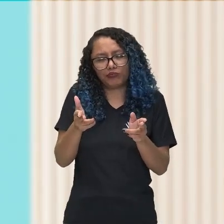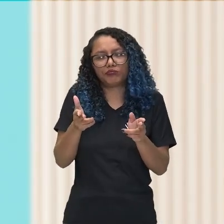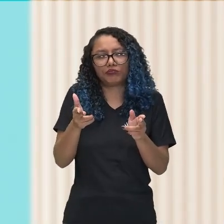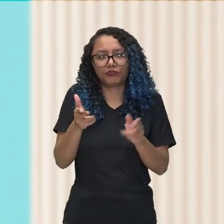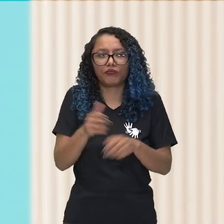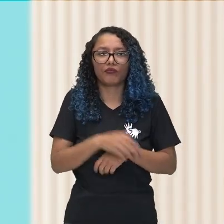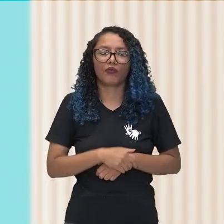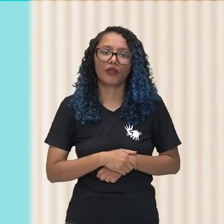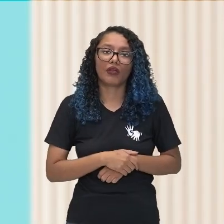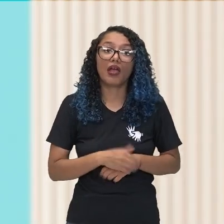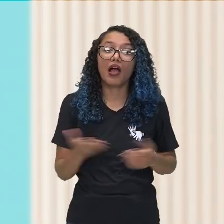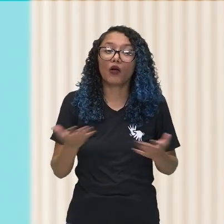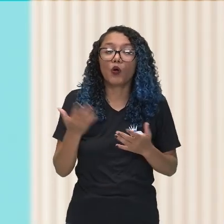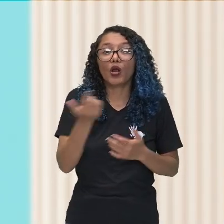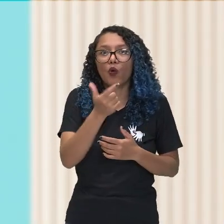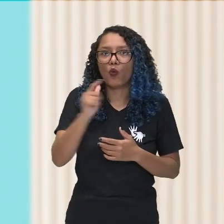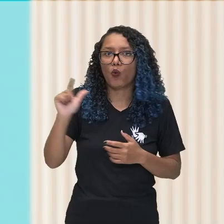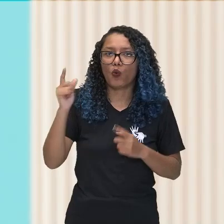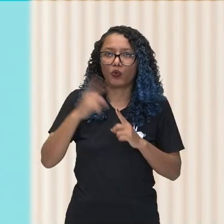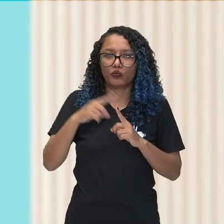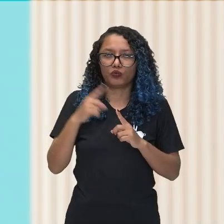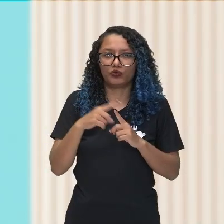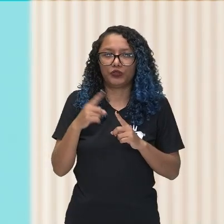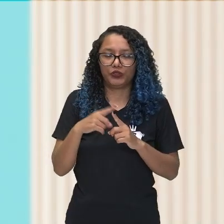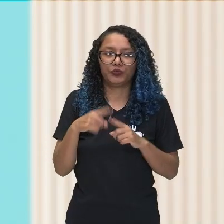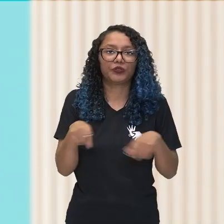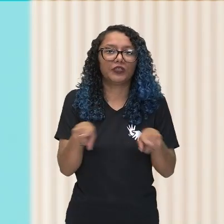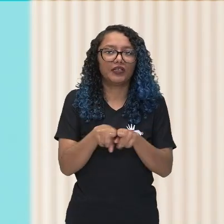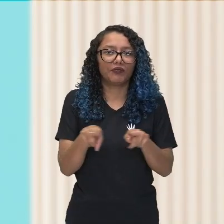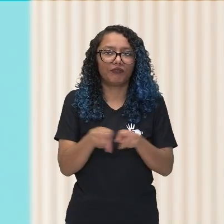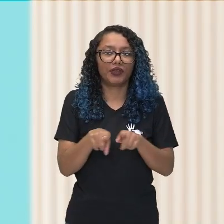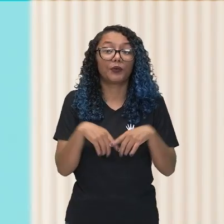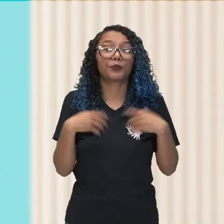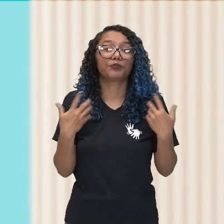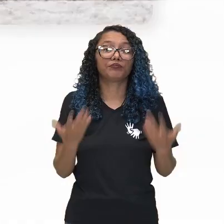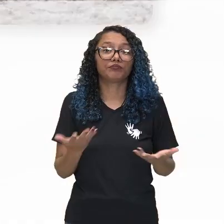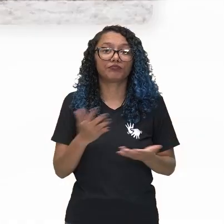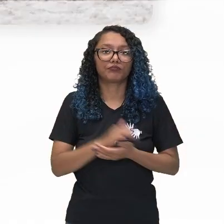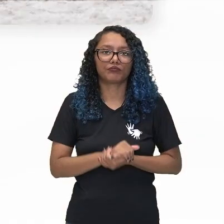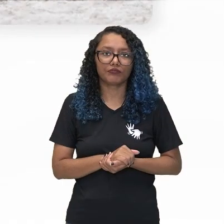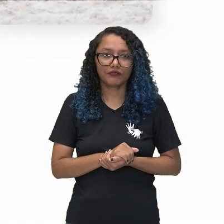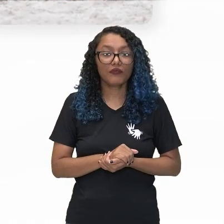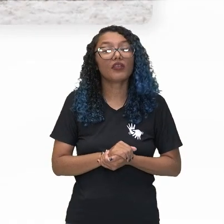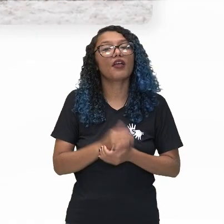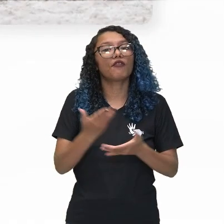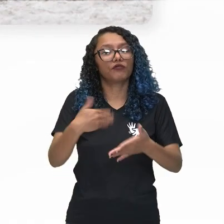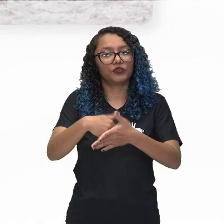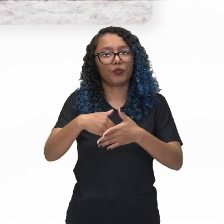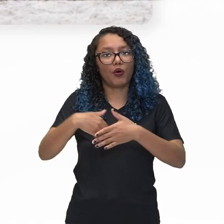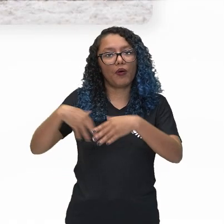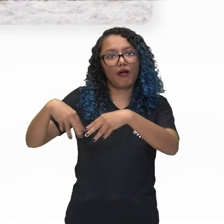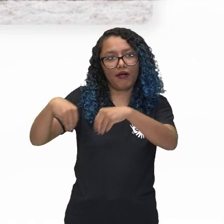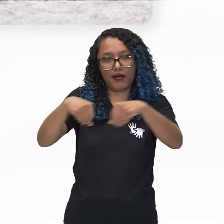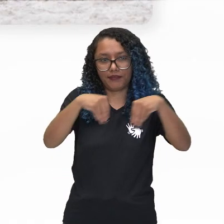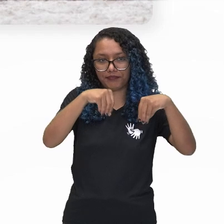de outro tipo de futebol, que é o futebol de areia.